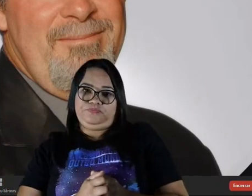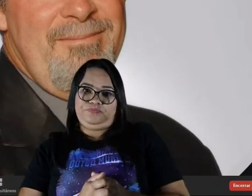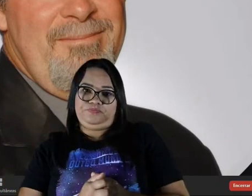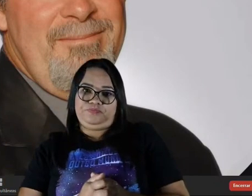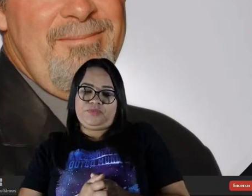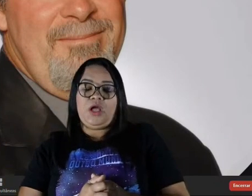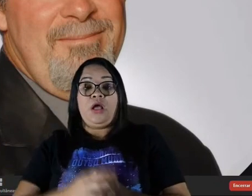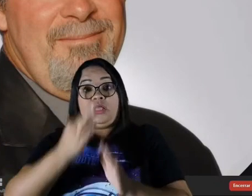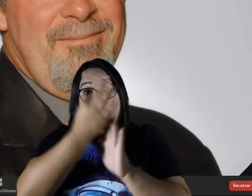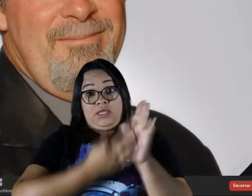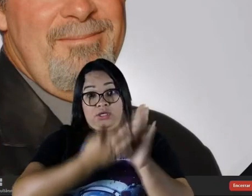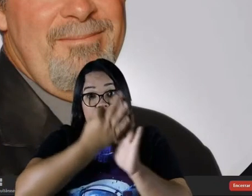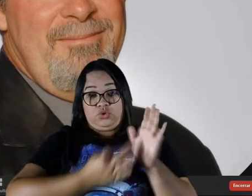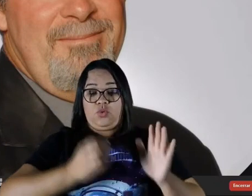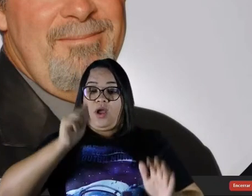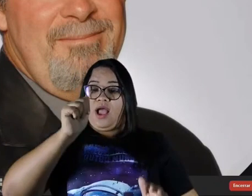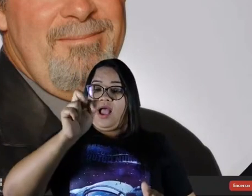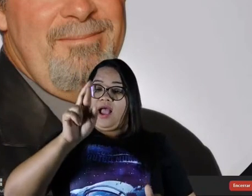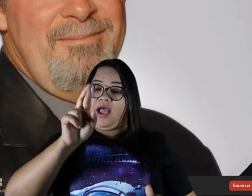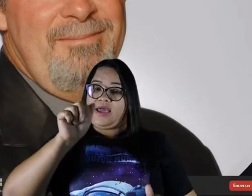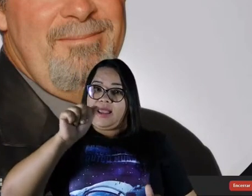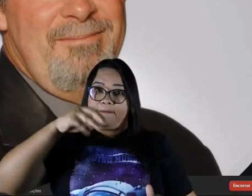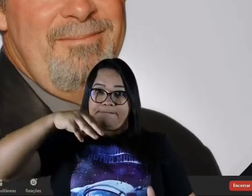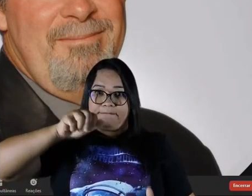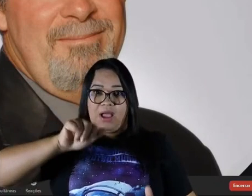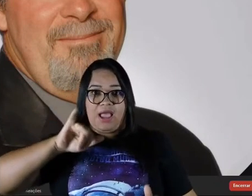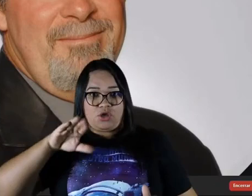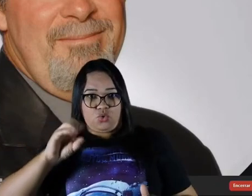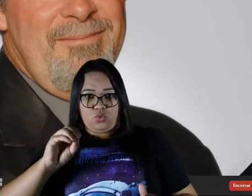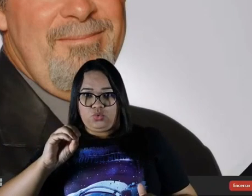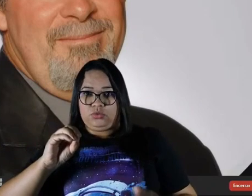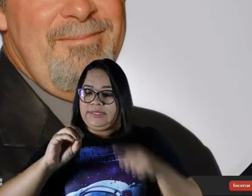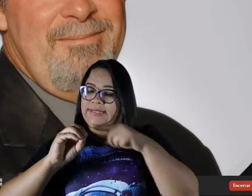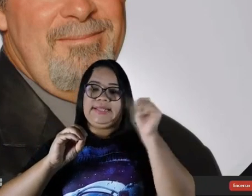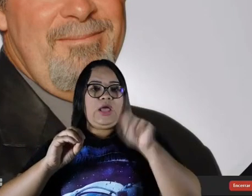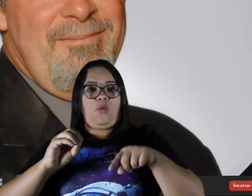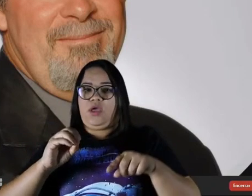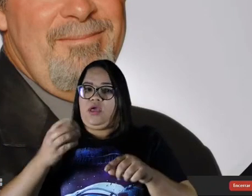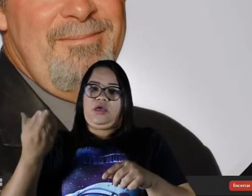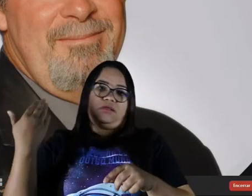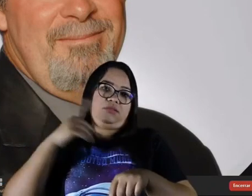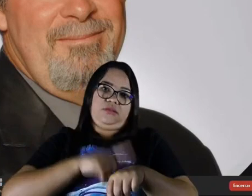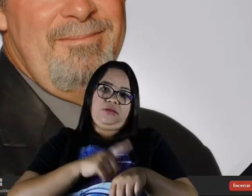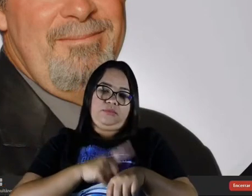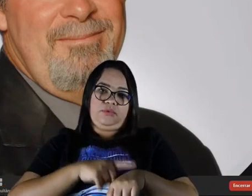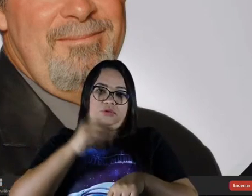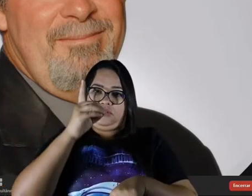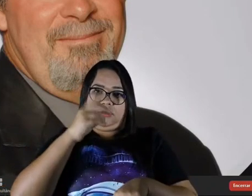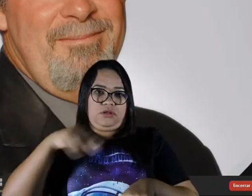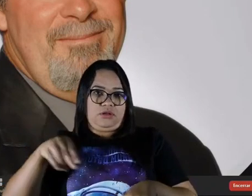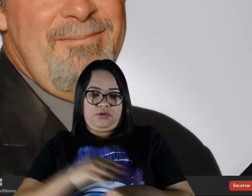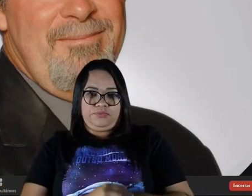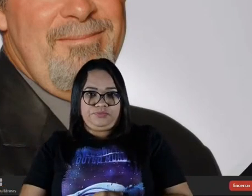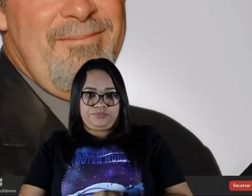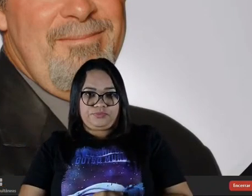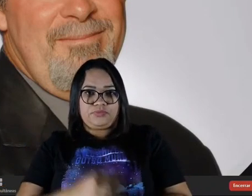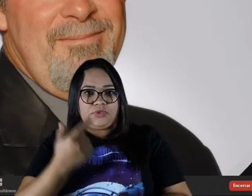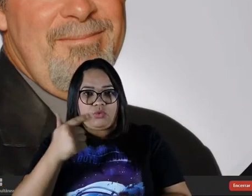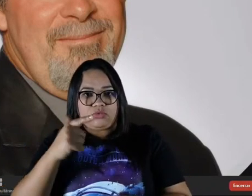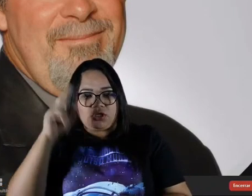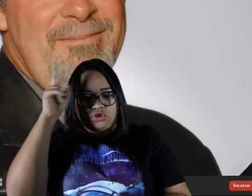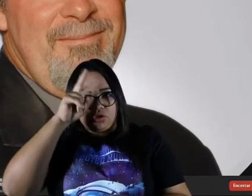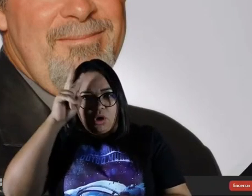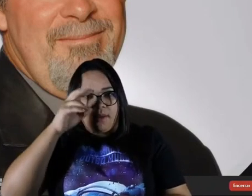dele. Tem incongruências históricas em Daniel. Não há nenhuma comprovação histórica do cerco a Jerusalém no ano